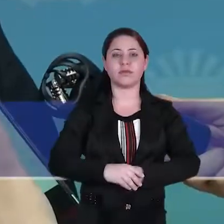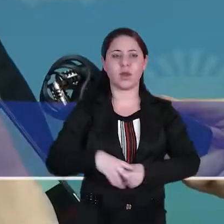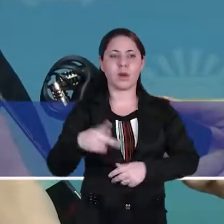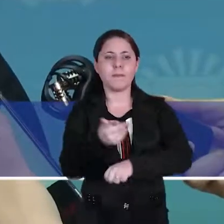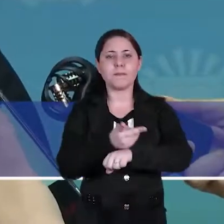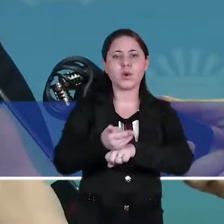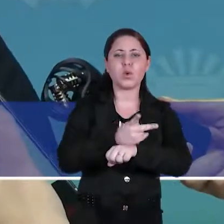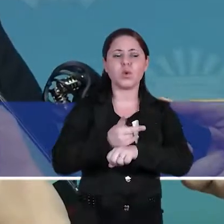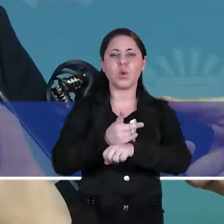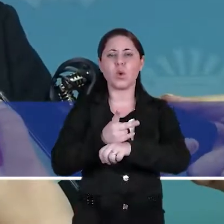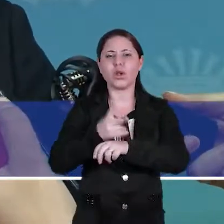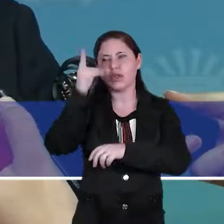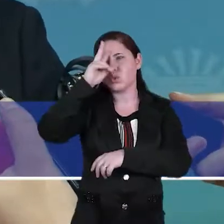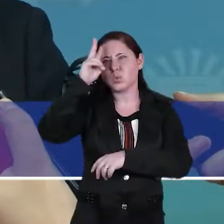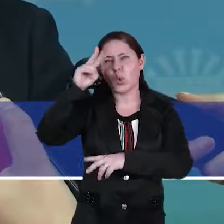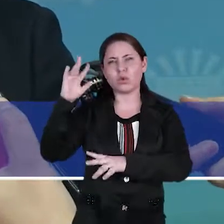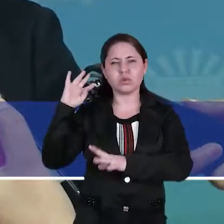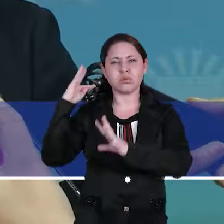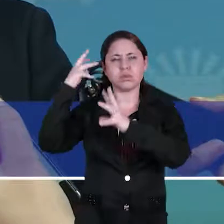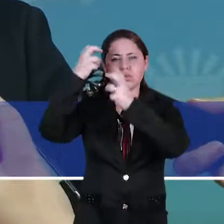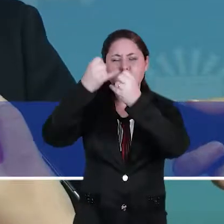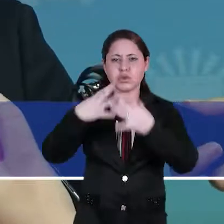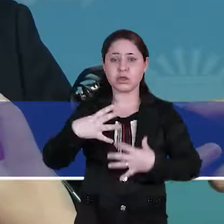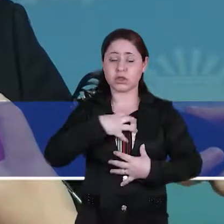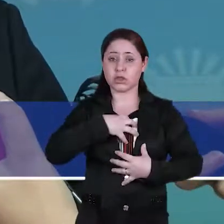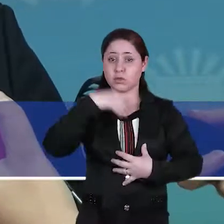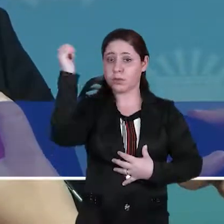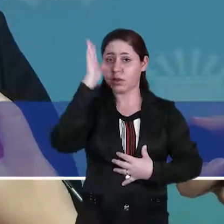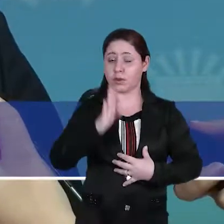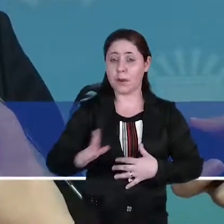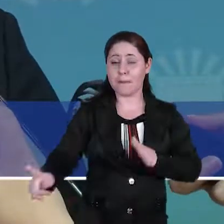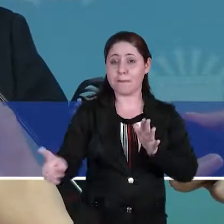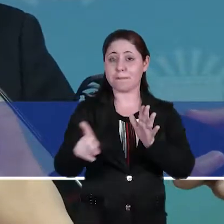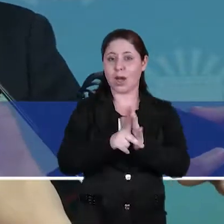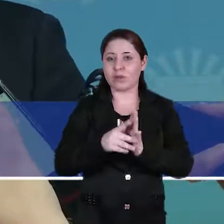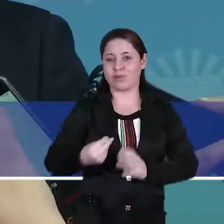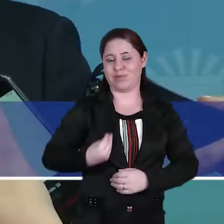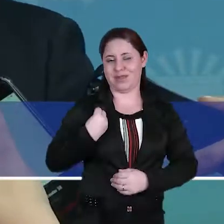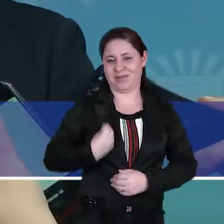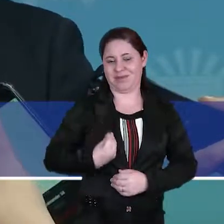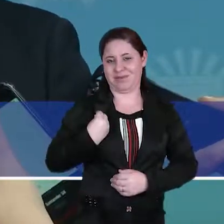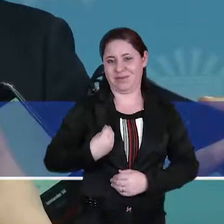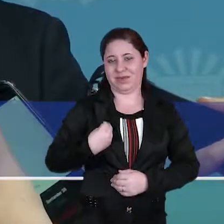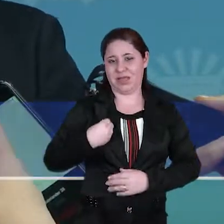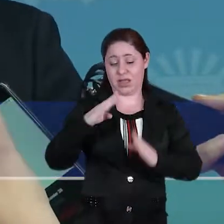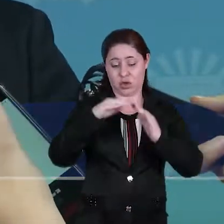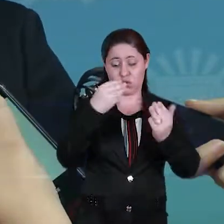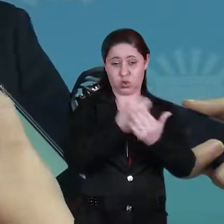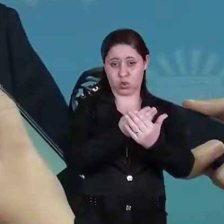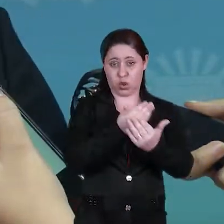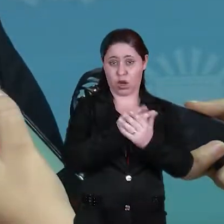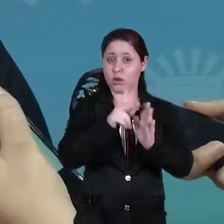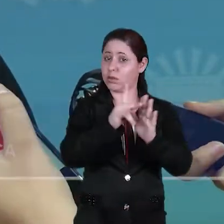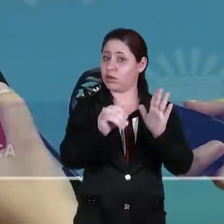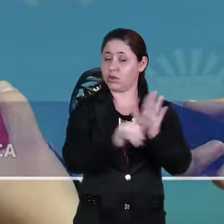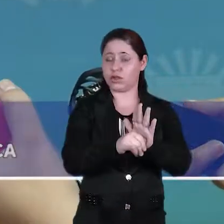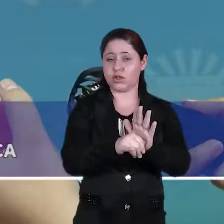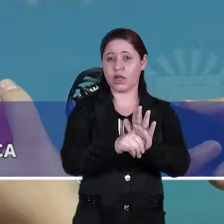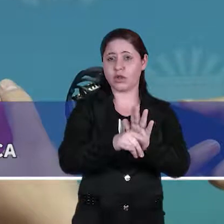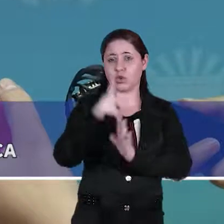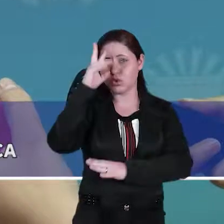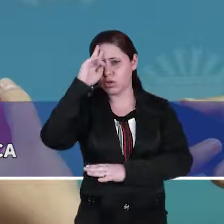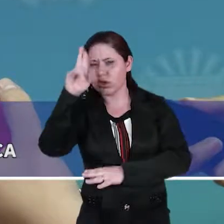Busca resgatar ações de civismo, cidadania e o sentimento de nacionalidade dentro das escolas. Então, com esse